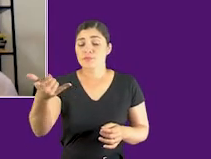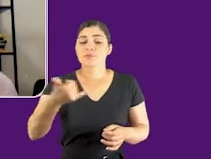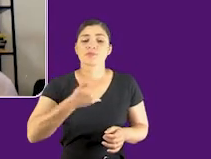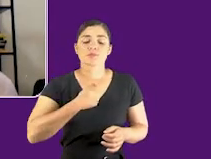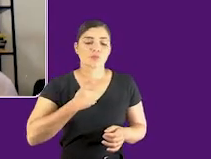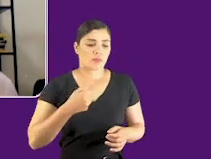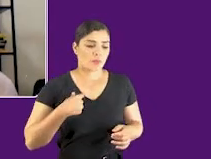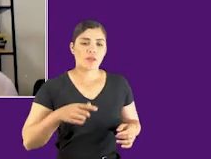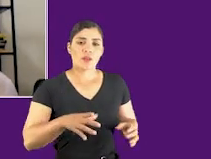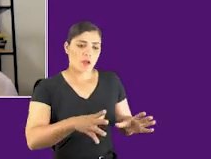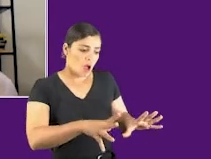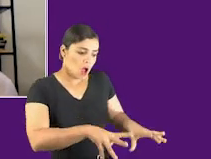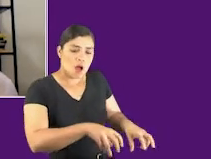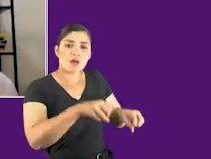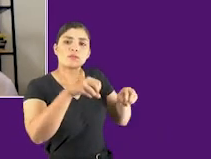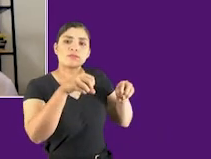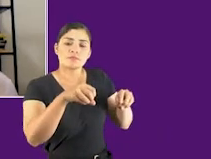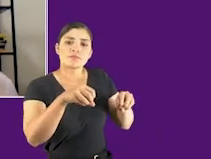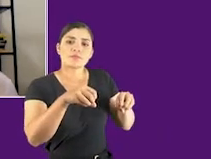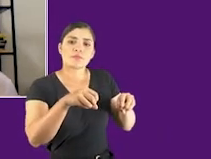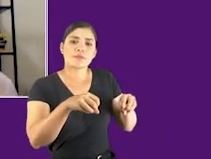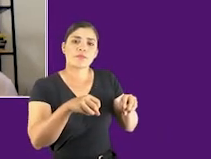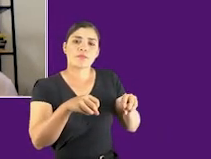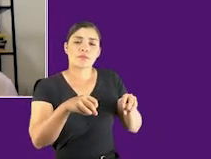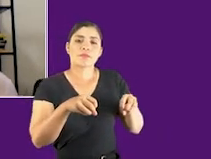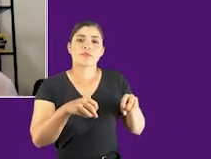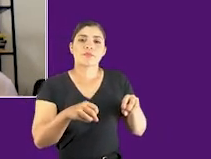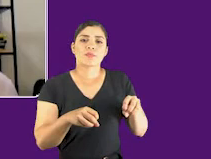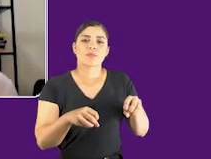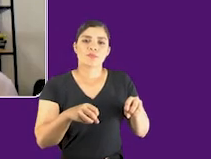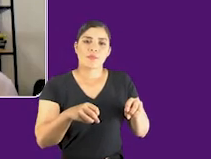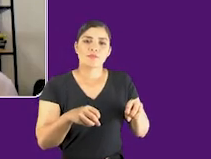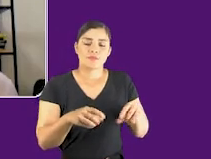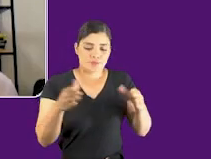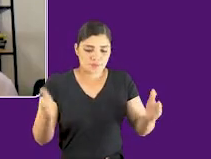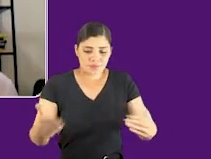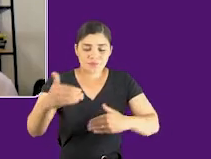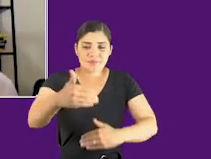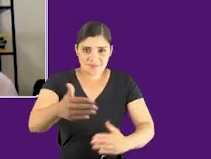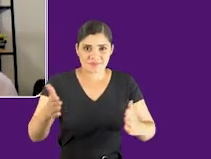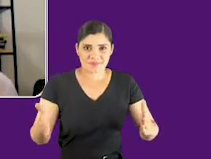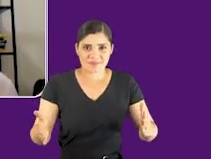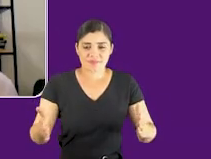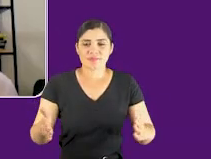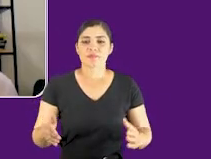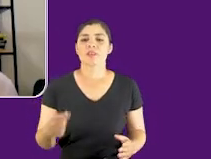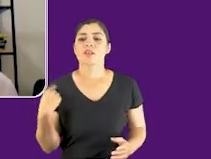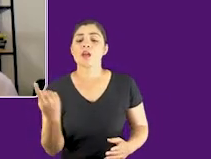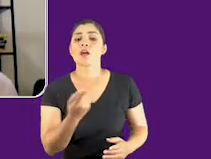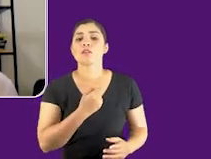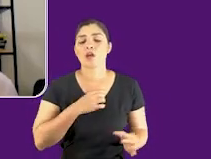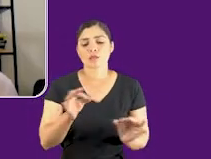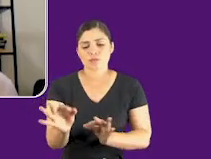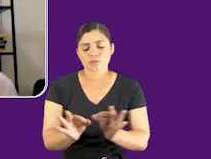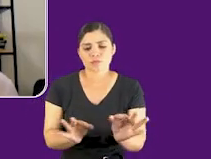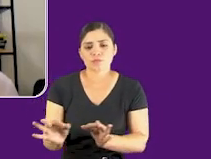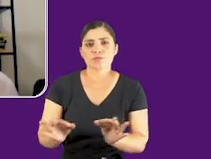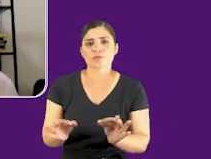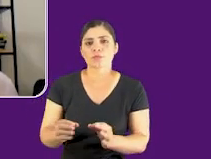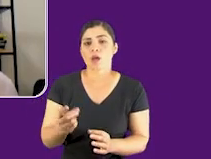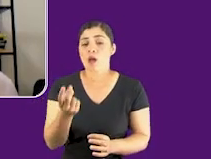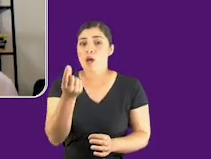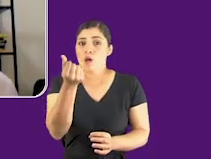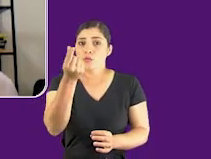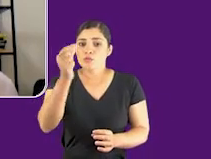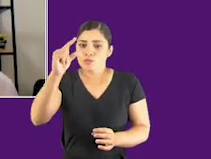e coletamos as as as cápsulas para que nós façamos a a economia circular